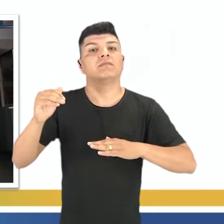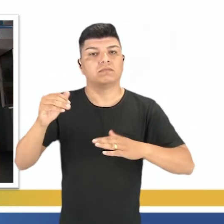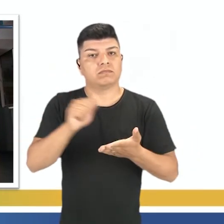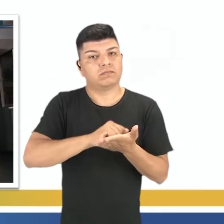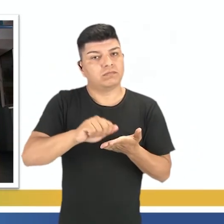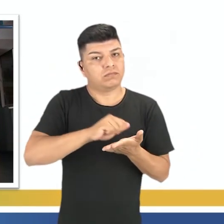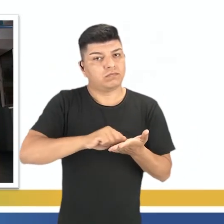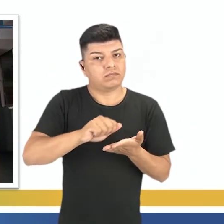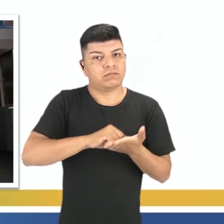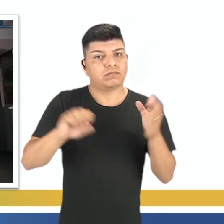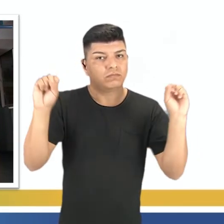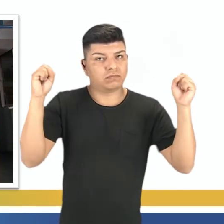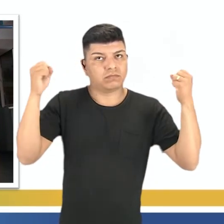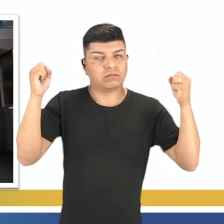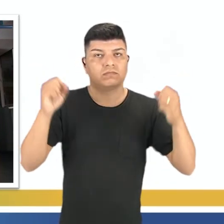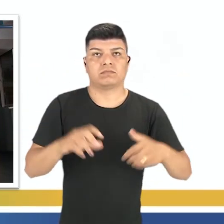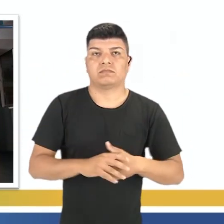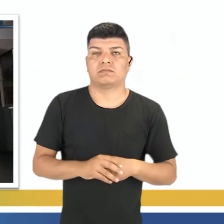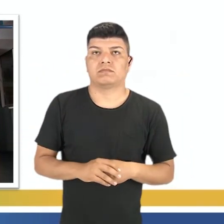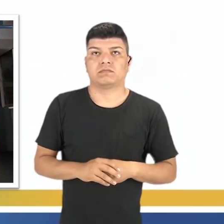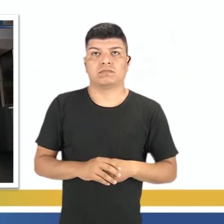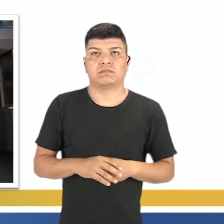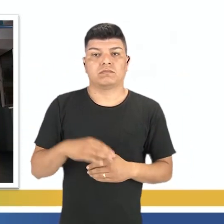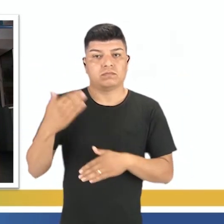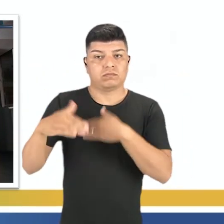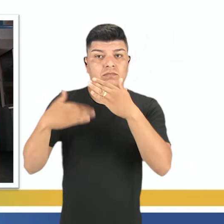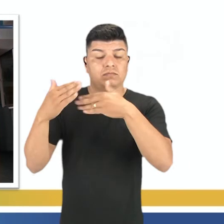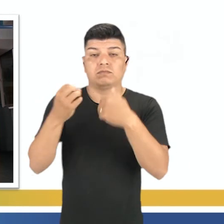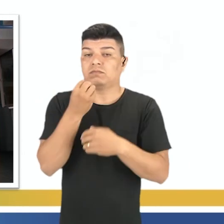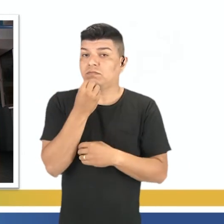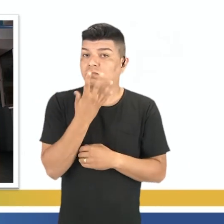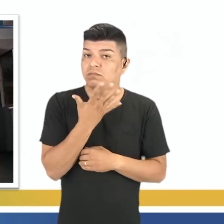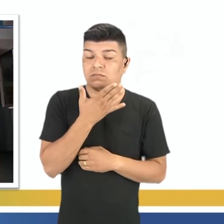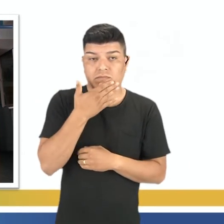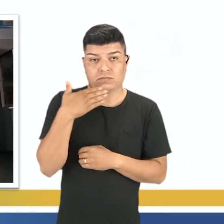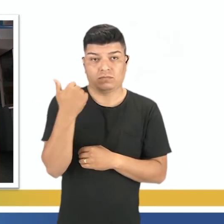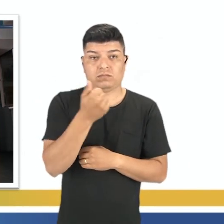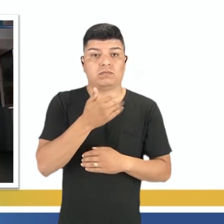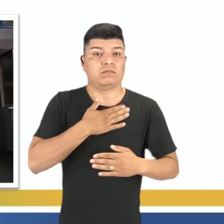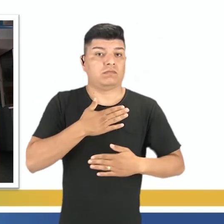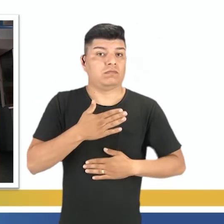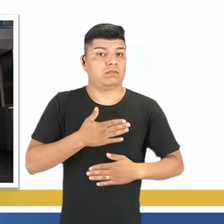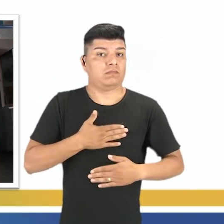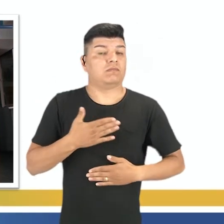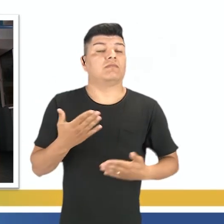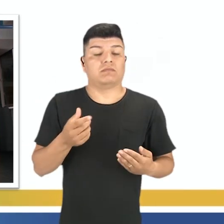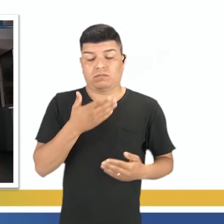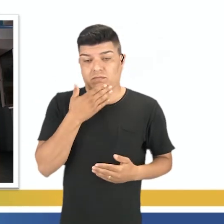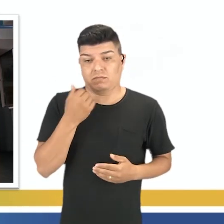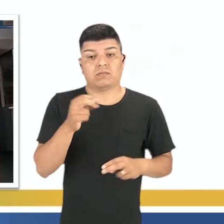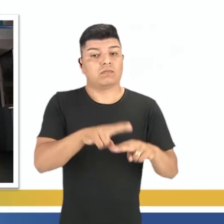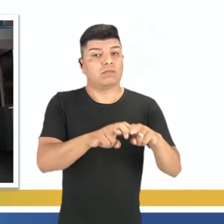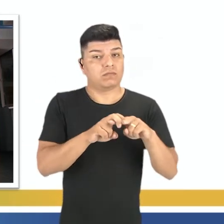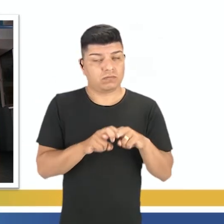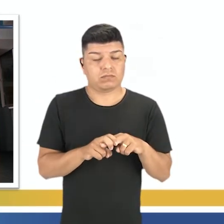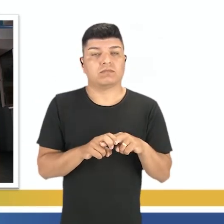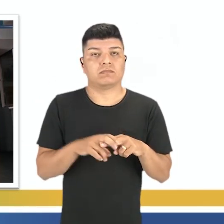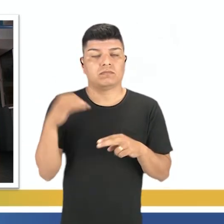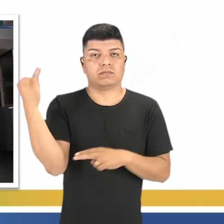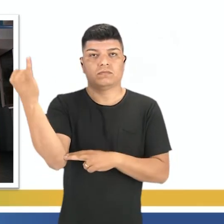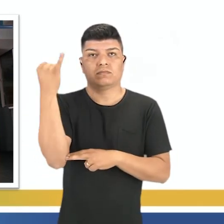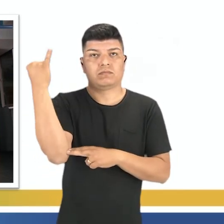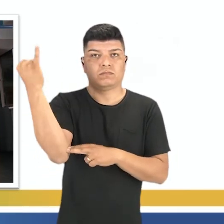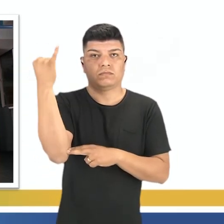exercício. Quando bem desenvolvida, melhor a performance do praticante. Por isso, a importância